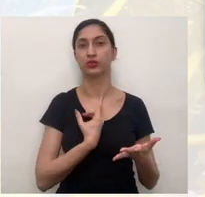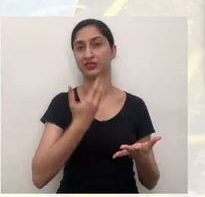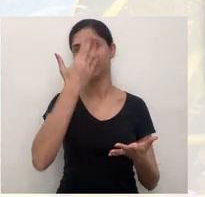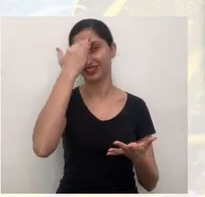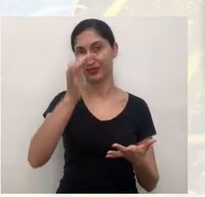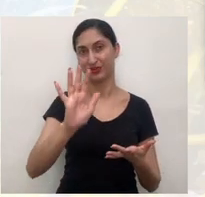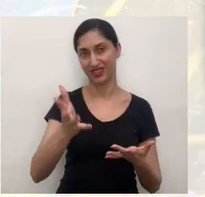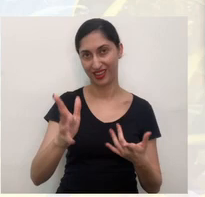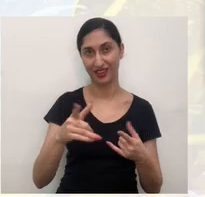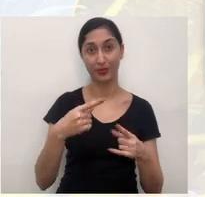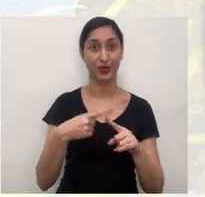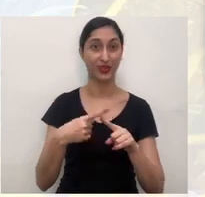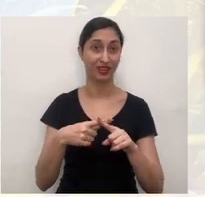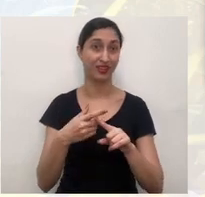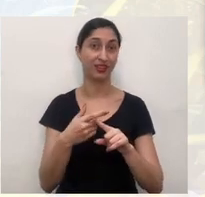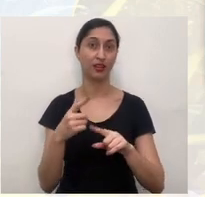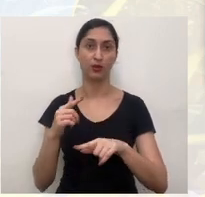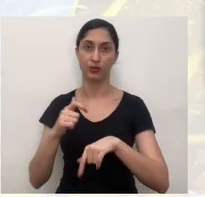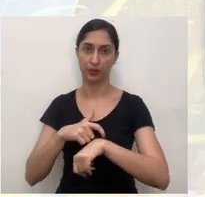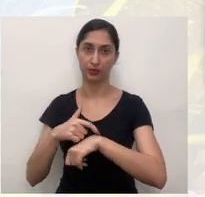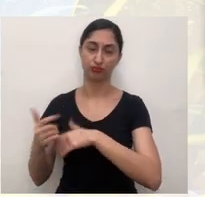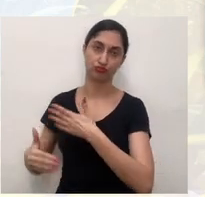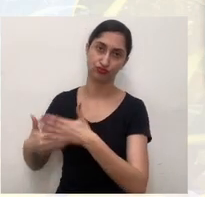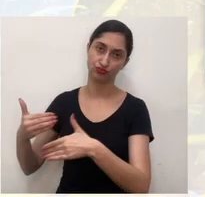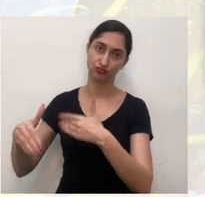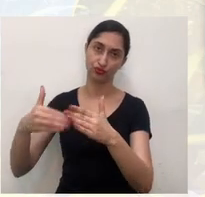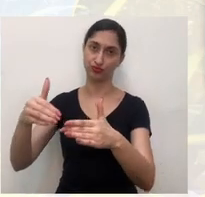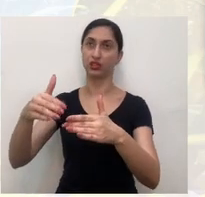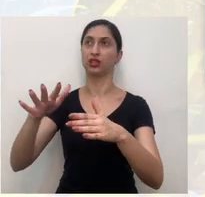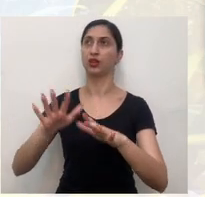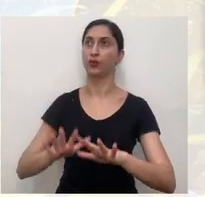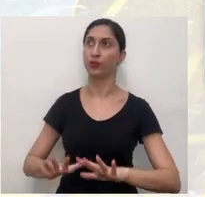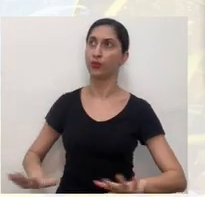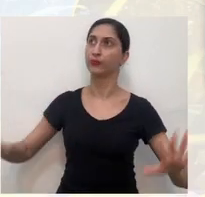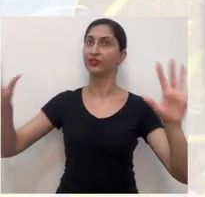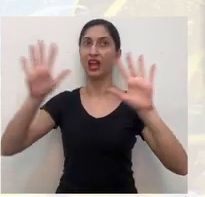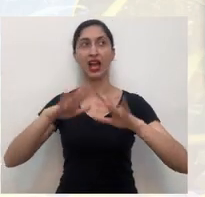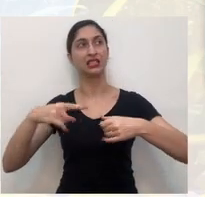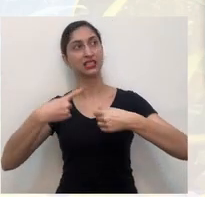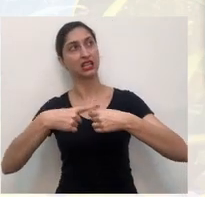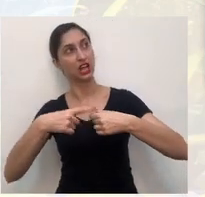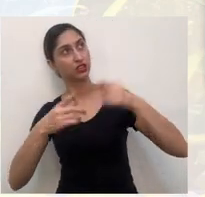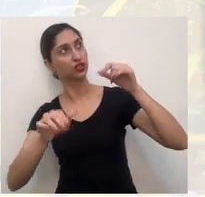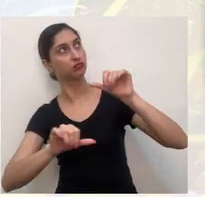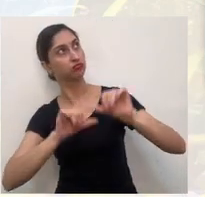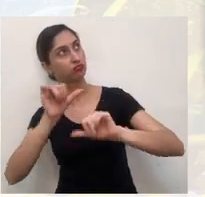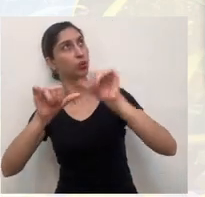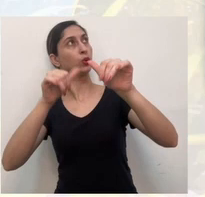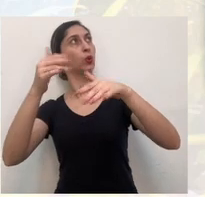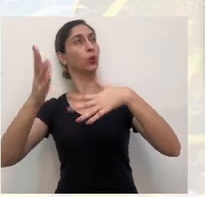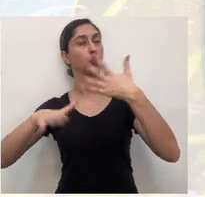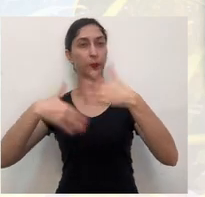o entorno, com o passar do tempo, foi reordenado, a cidade evoluiu, tem um plano